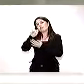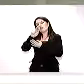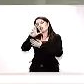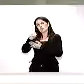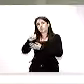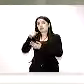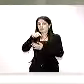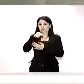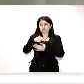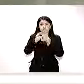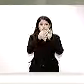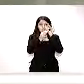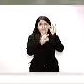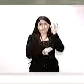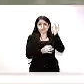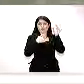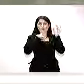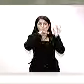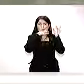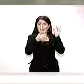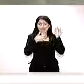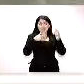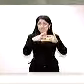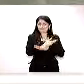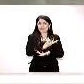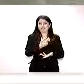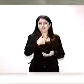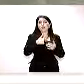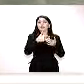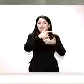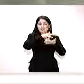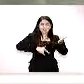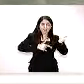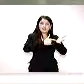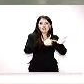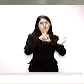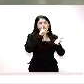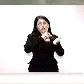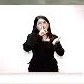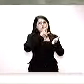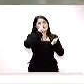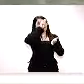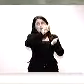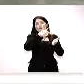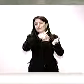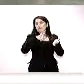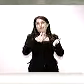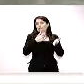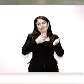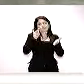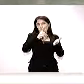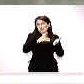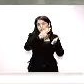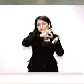e ruim a matéria apresentou falhas graves não foram sanadas o projeto Basic careceu de conjunto